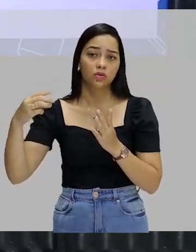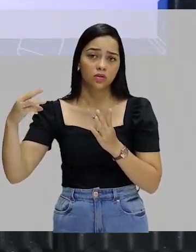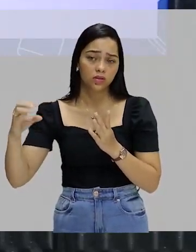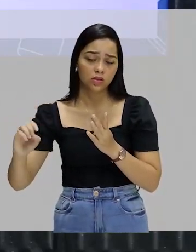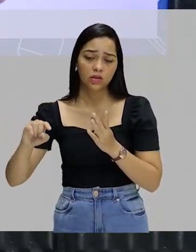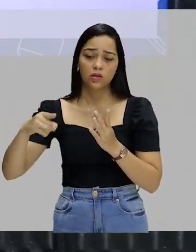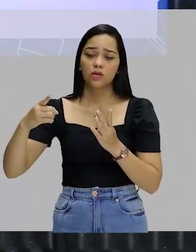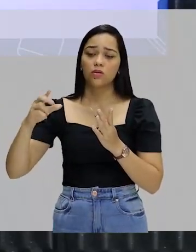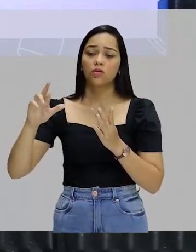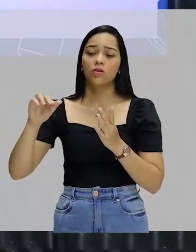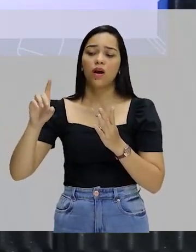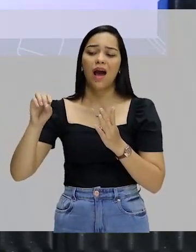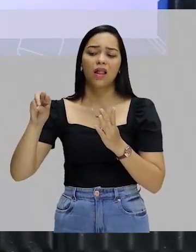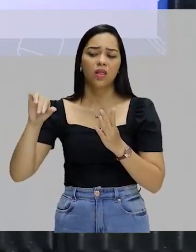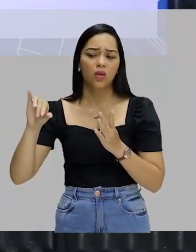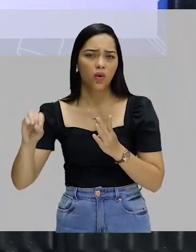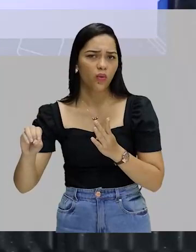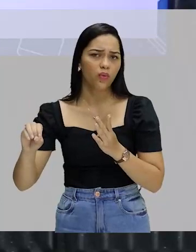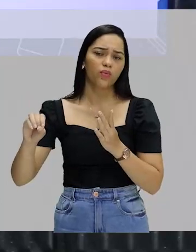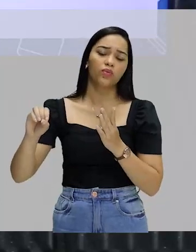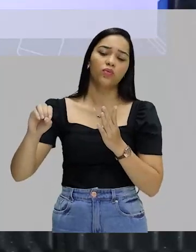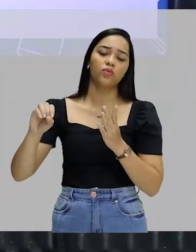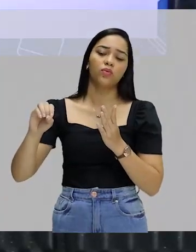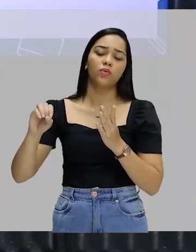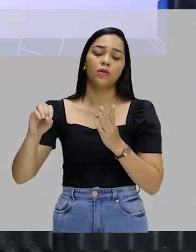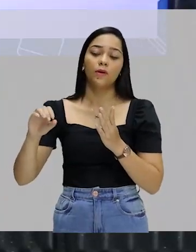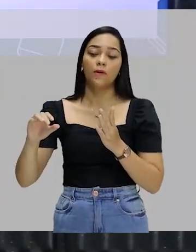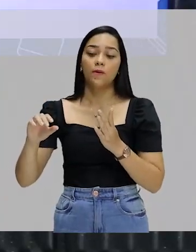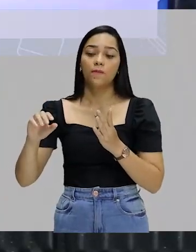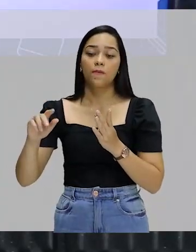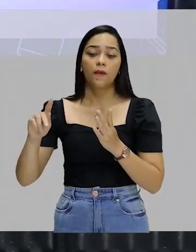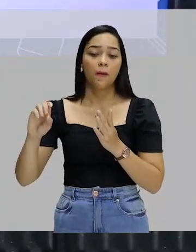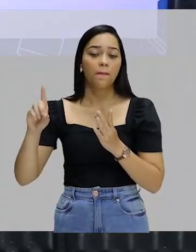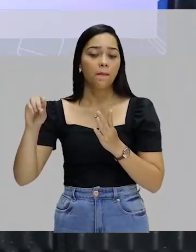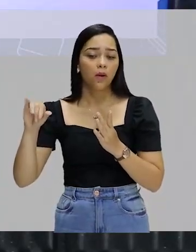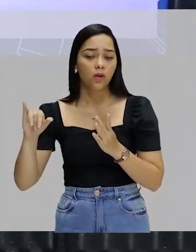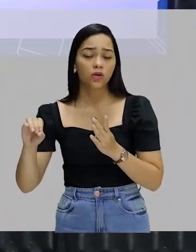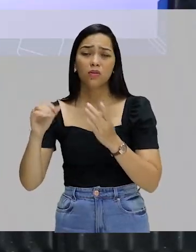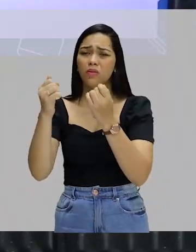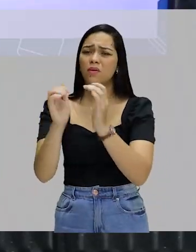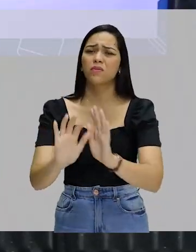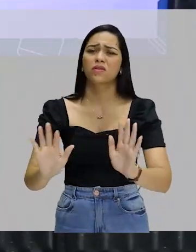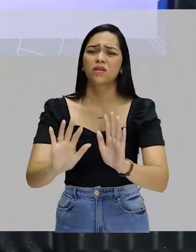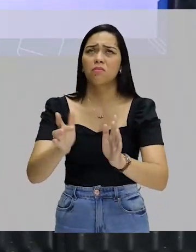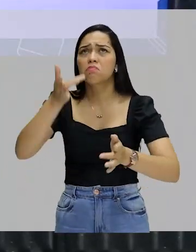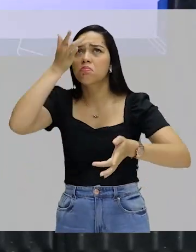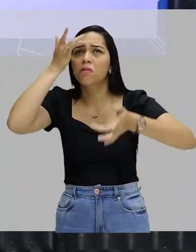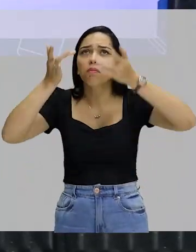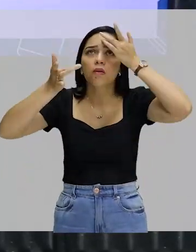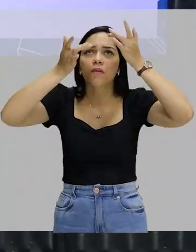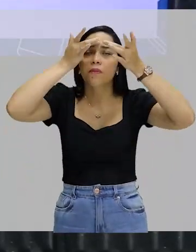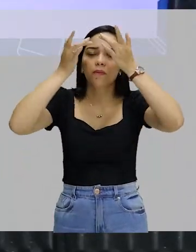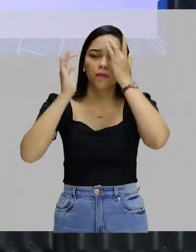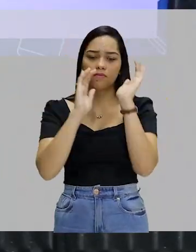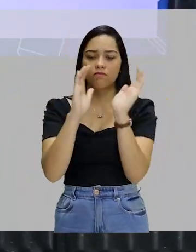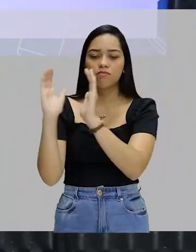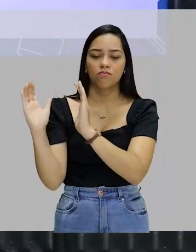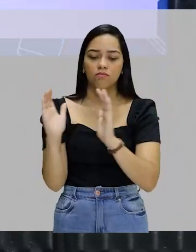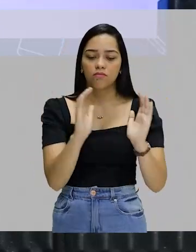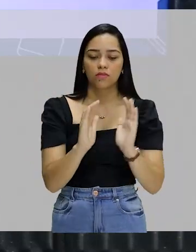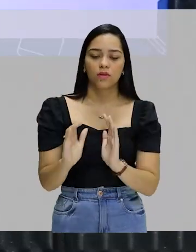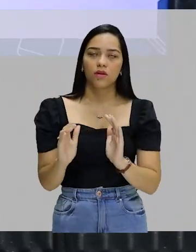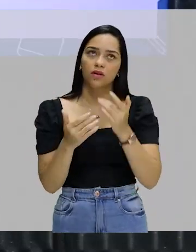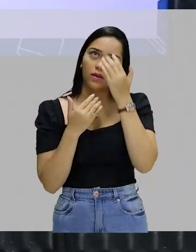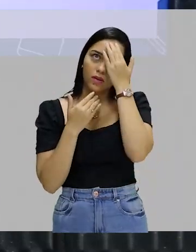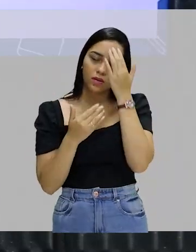para o radônio, tudo bem? Para o rádio, radônio, polônio. A gente não precisa memorizar essa série, graças